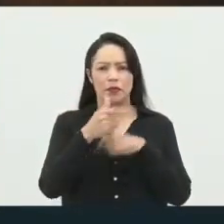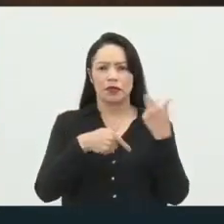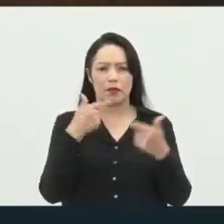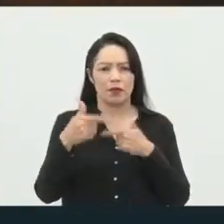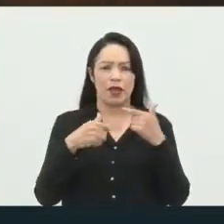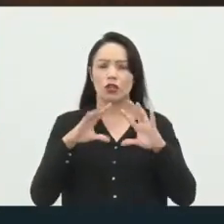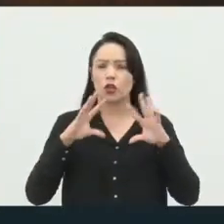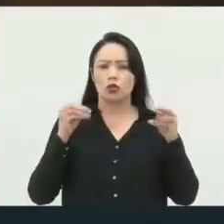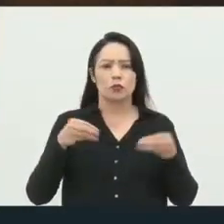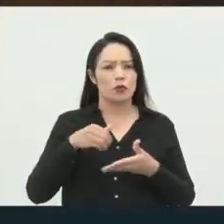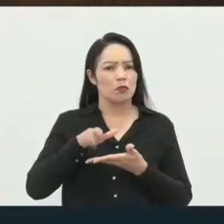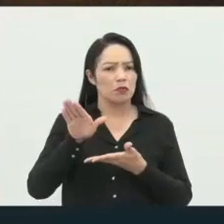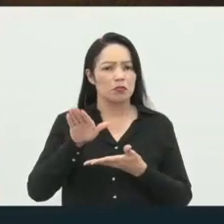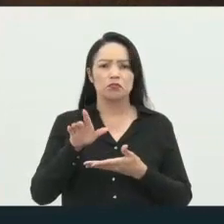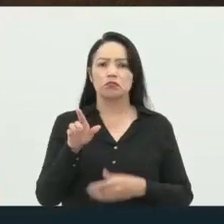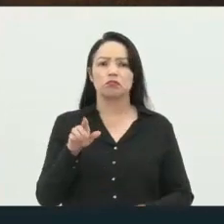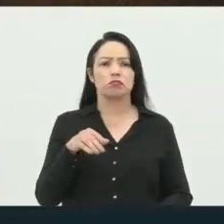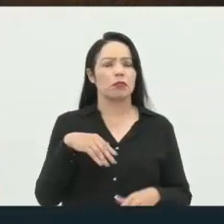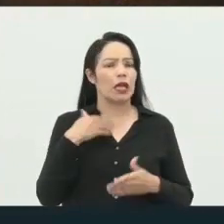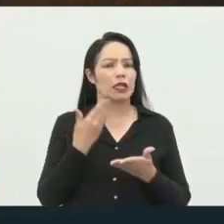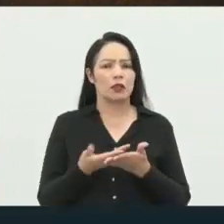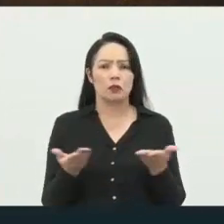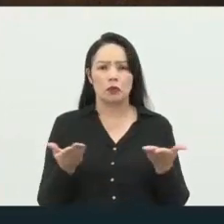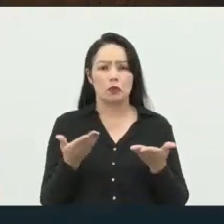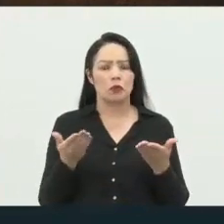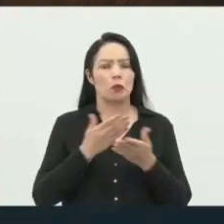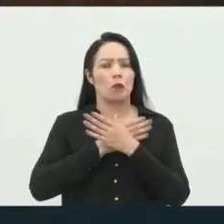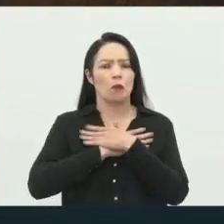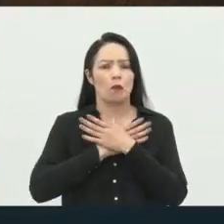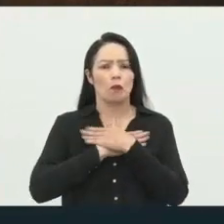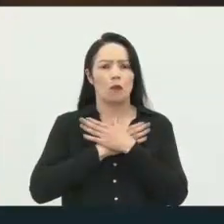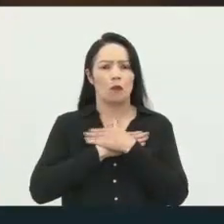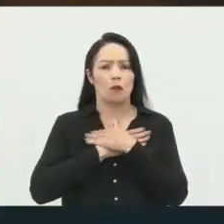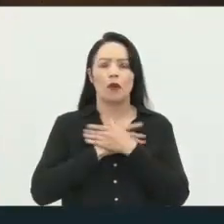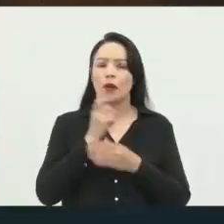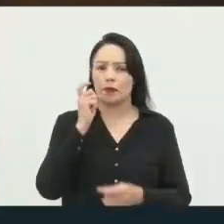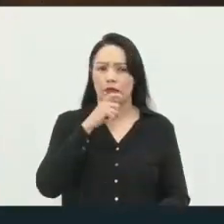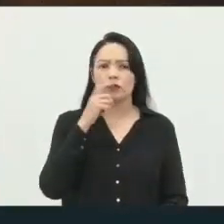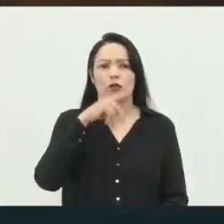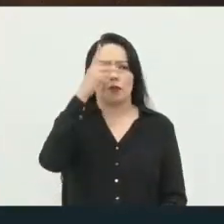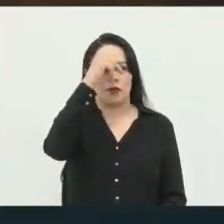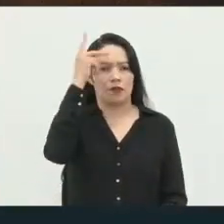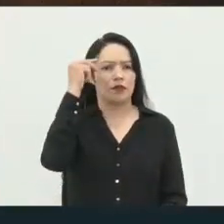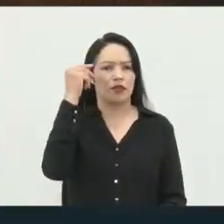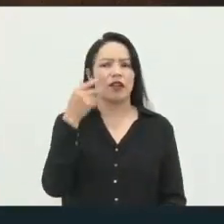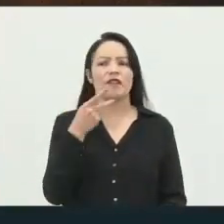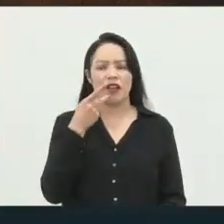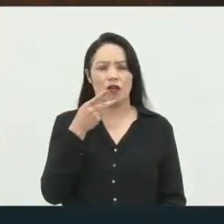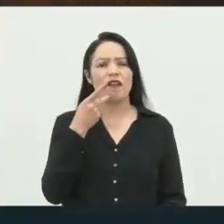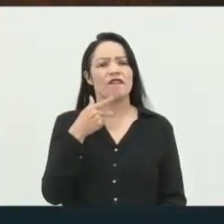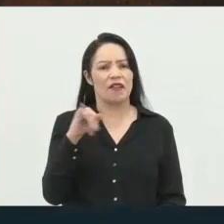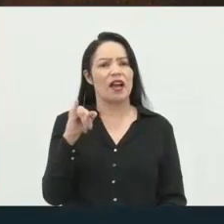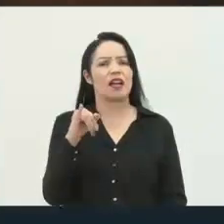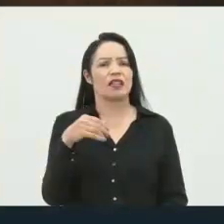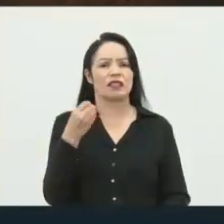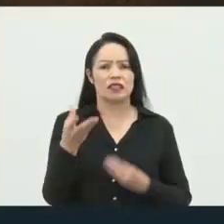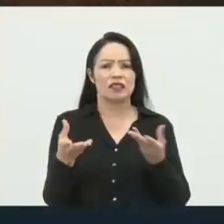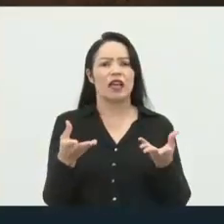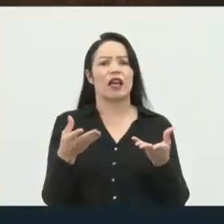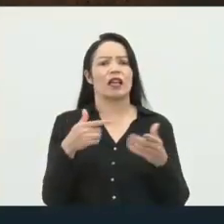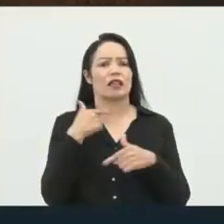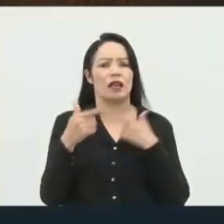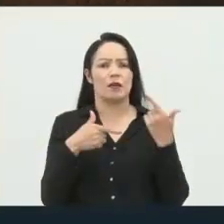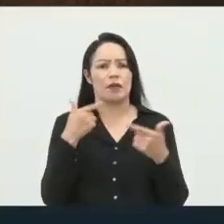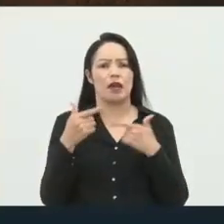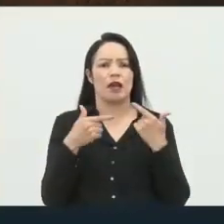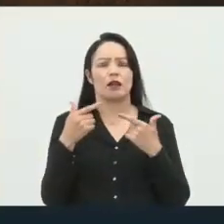o pessoal tá tudo desempregado que foi mais uma mentira do prefeito Rute falar que é empregar todo o pessoal e não empregou o povo tá ainda